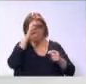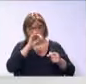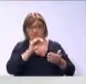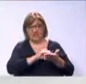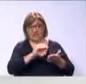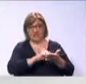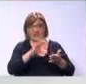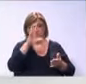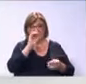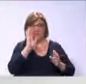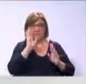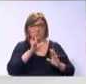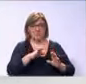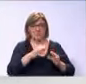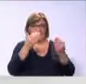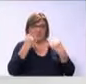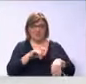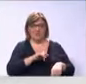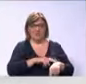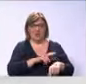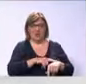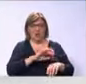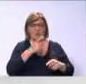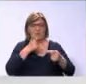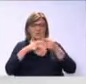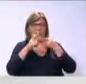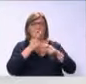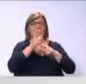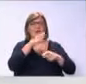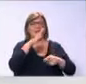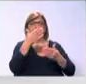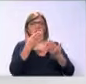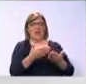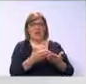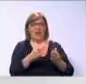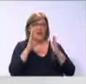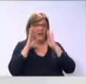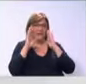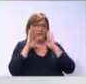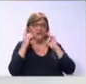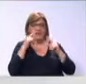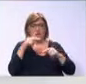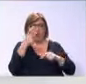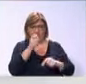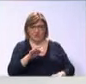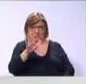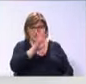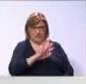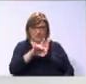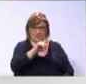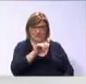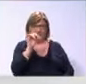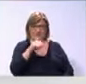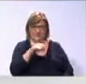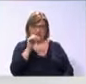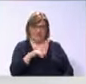de estado terão de ser demitidos não agora quando lhe perguntaram por que eu disse isso agora e atenção e aqui uma outra situação que essa sim